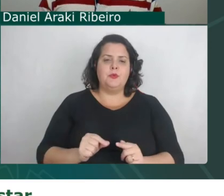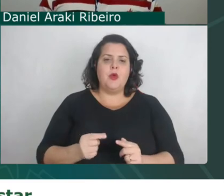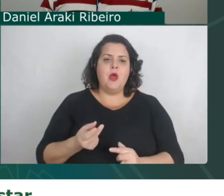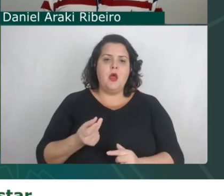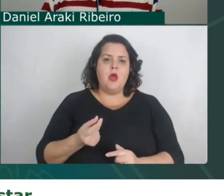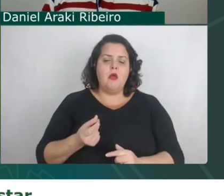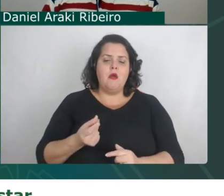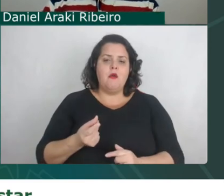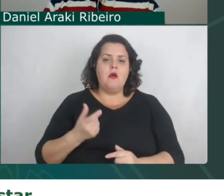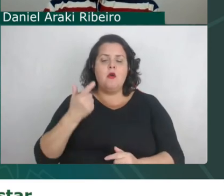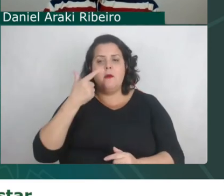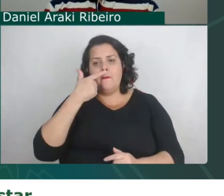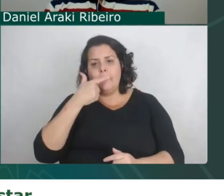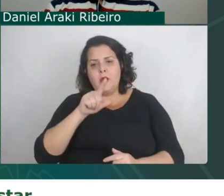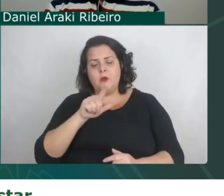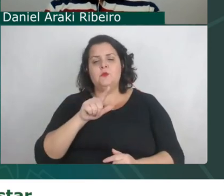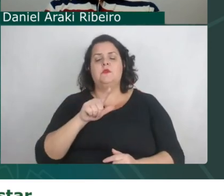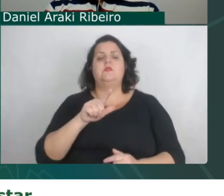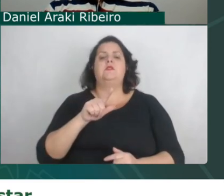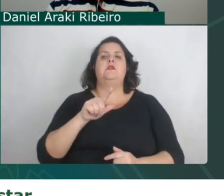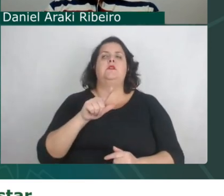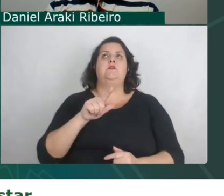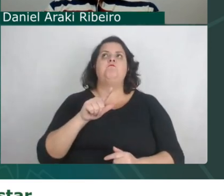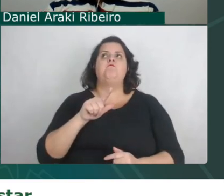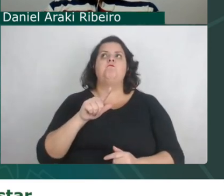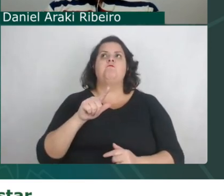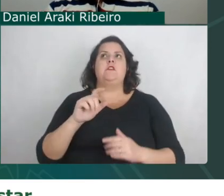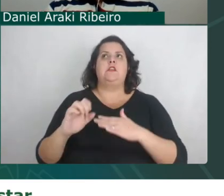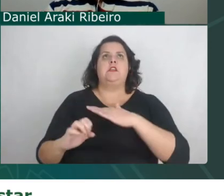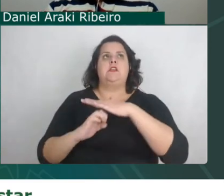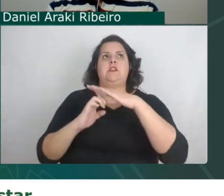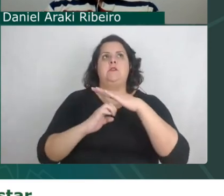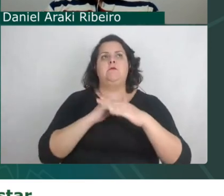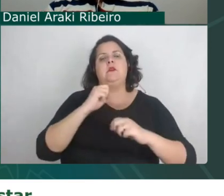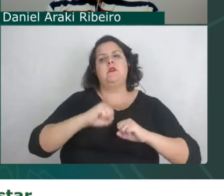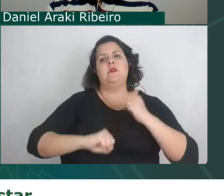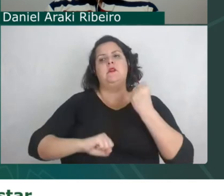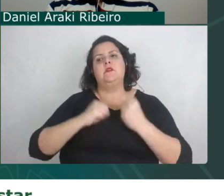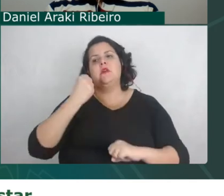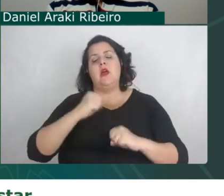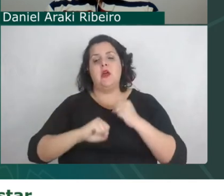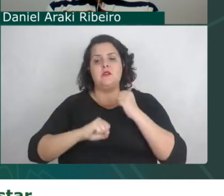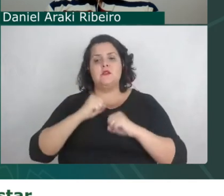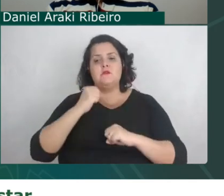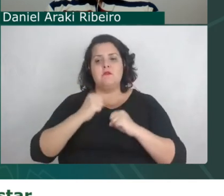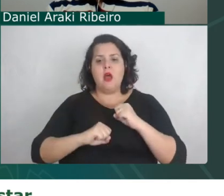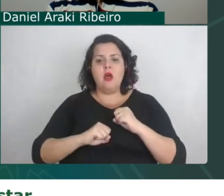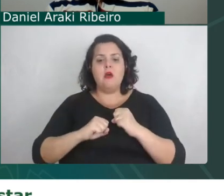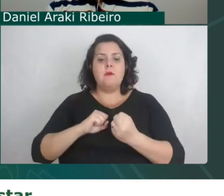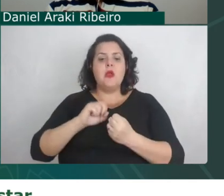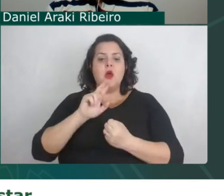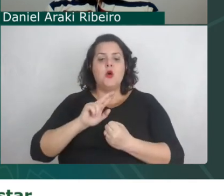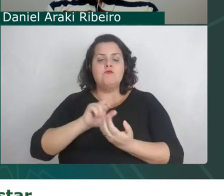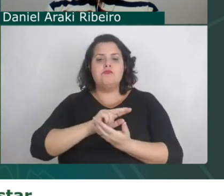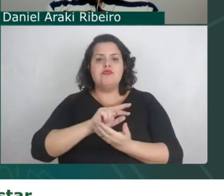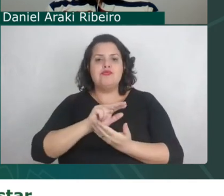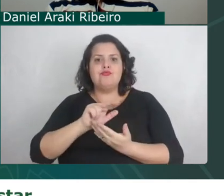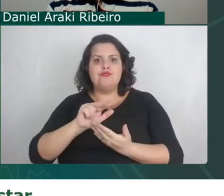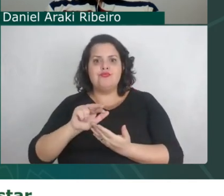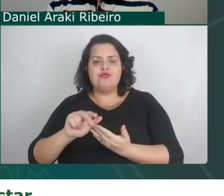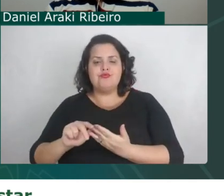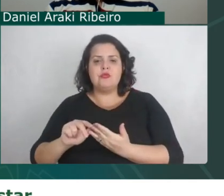que proporcionem à indústria essa diversidade de utilização. Né. Eu não